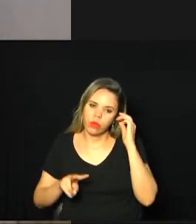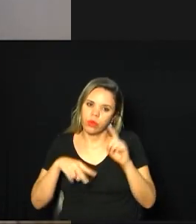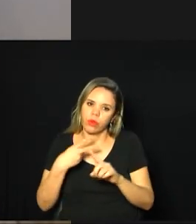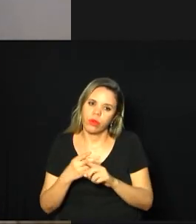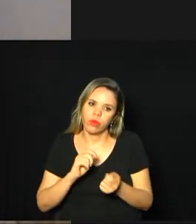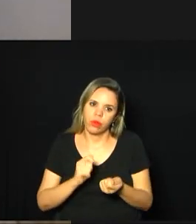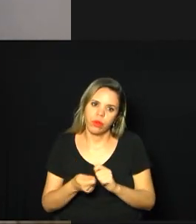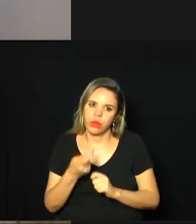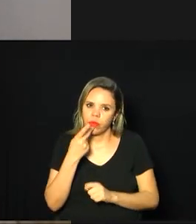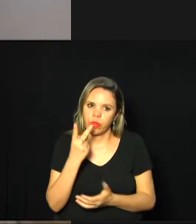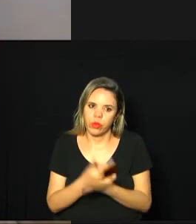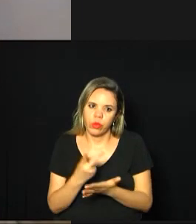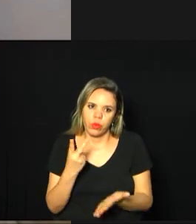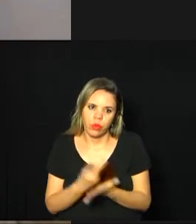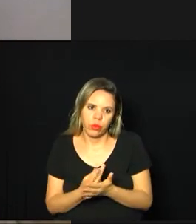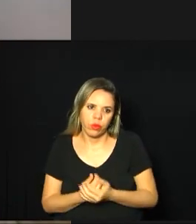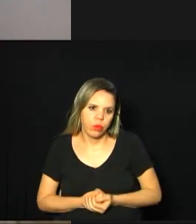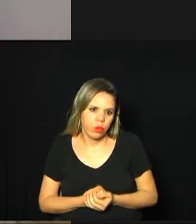gente está falando das